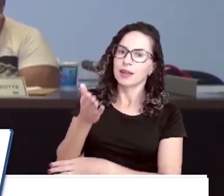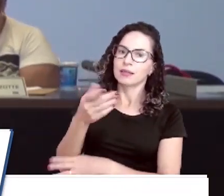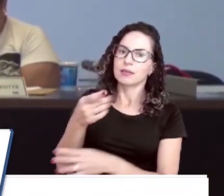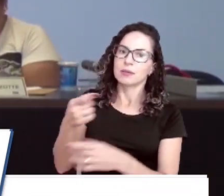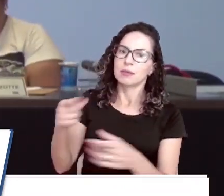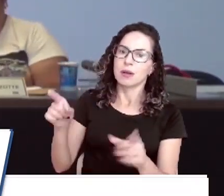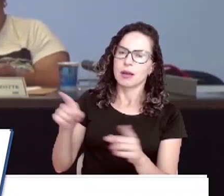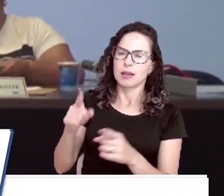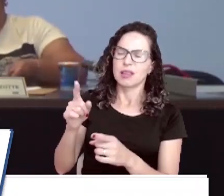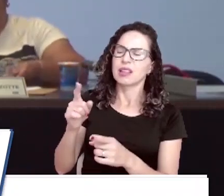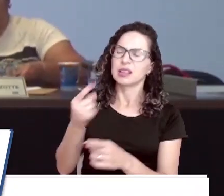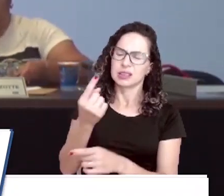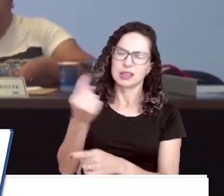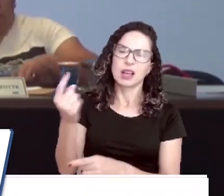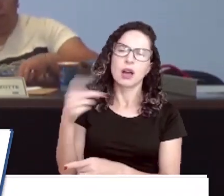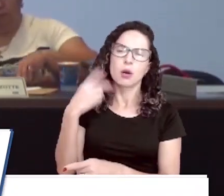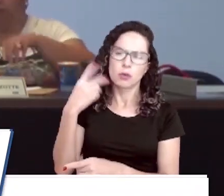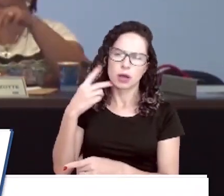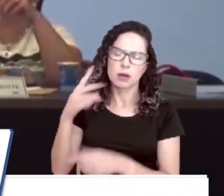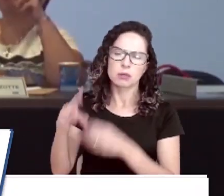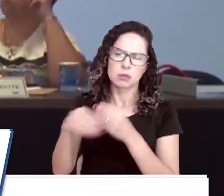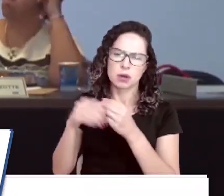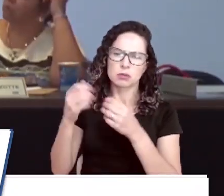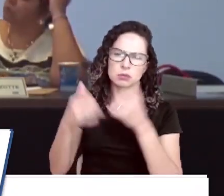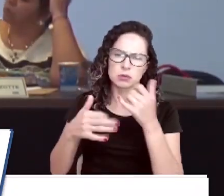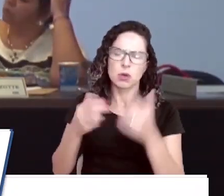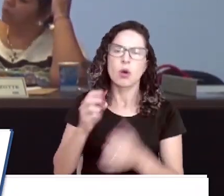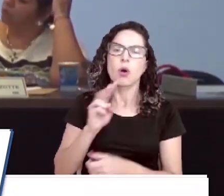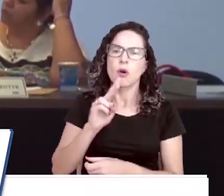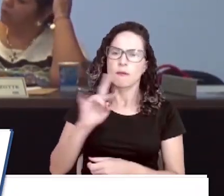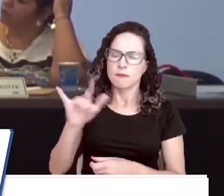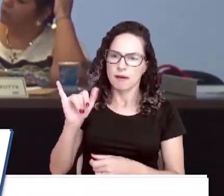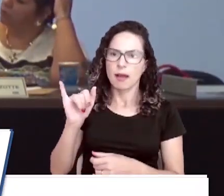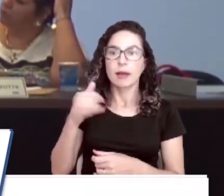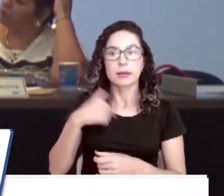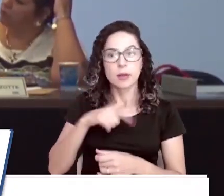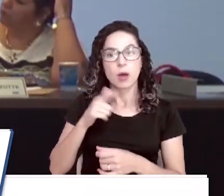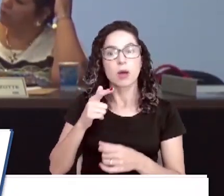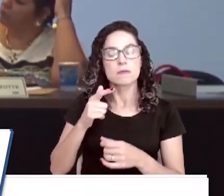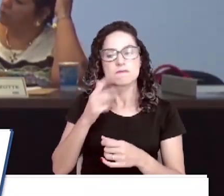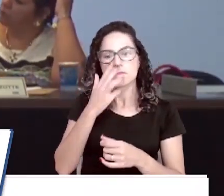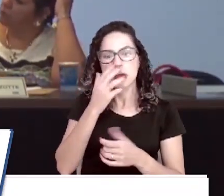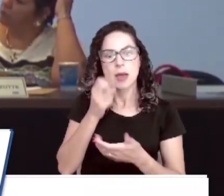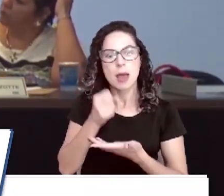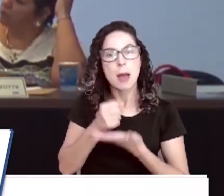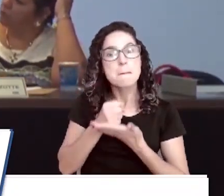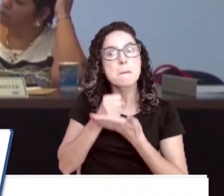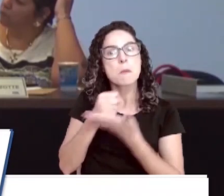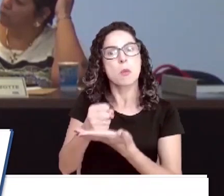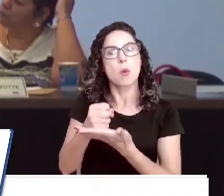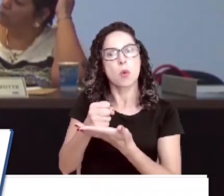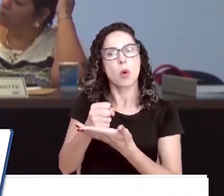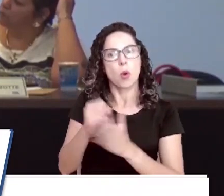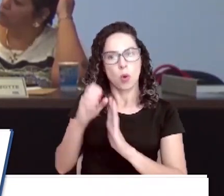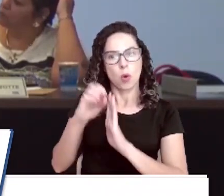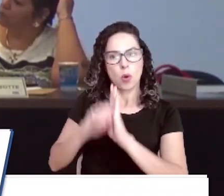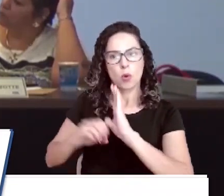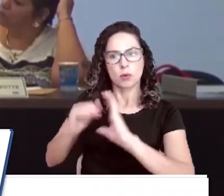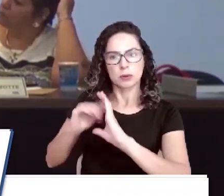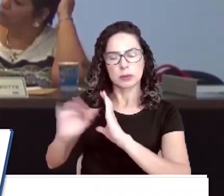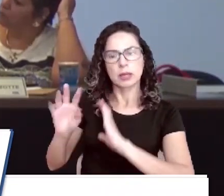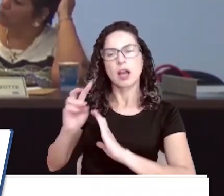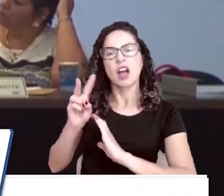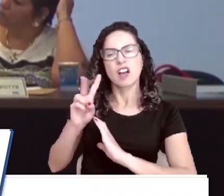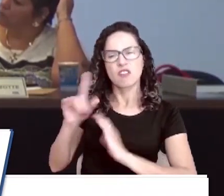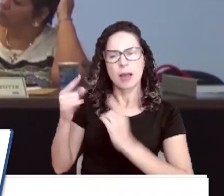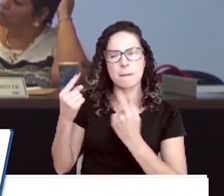vereadores já colocaram, nós vamos, entre aspas, colocar peso nesse ofício e também vamos fazer uma provocação